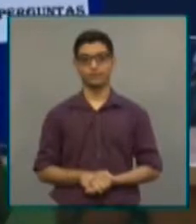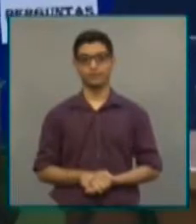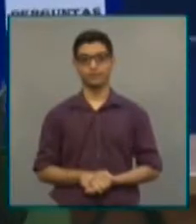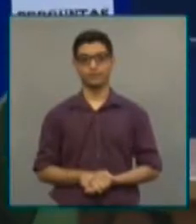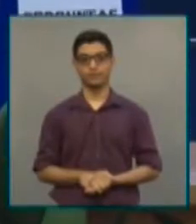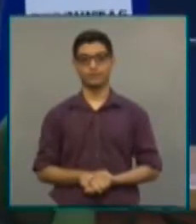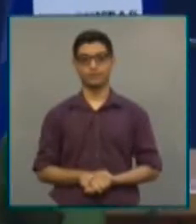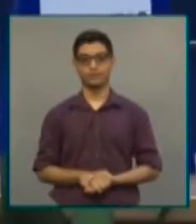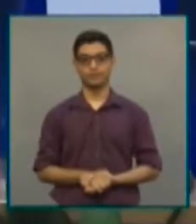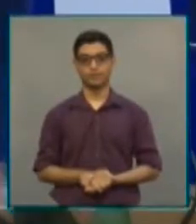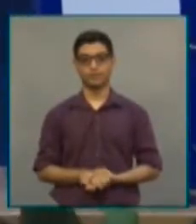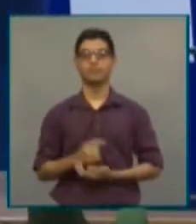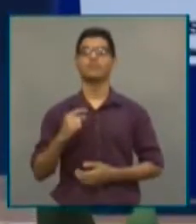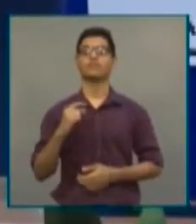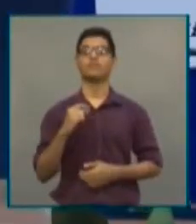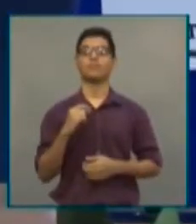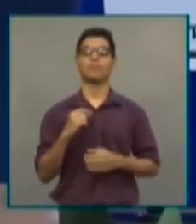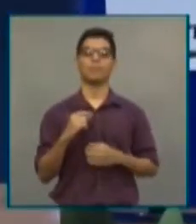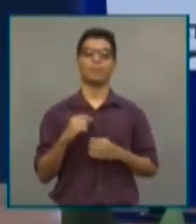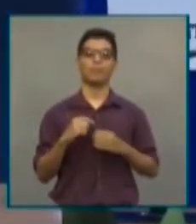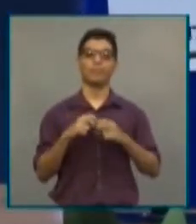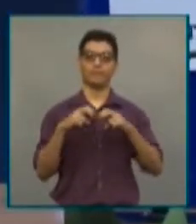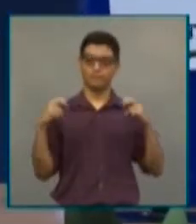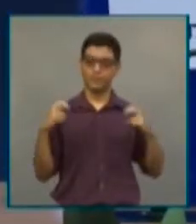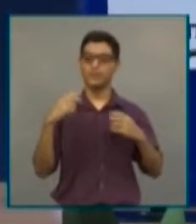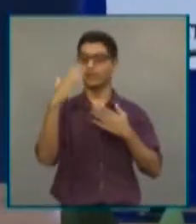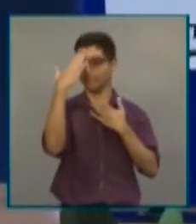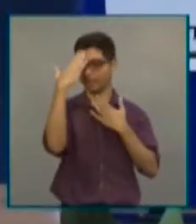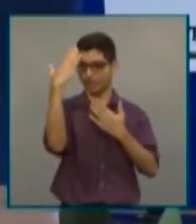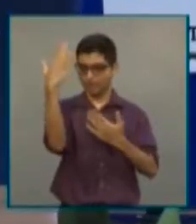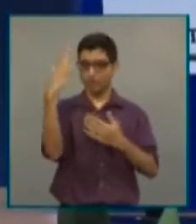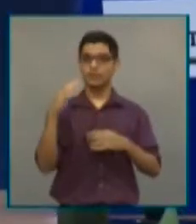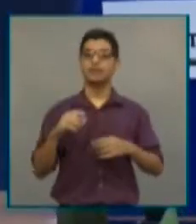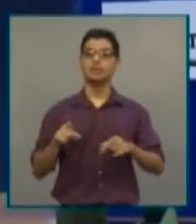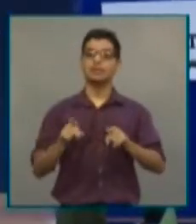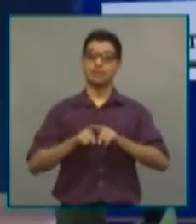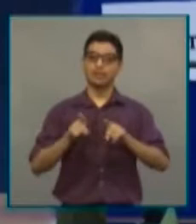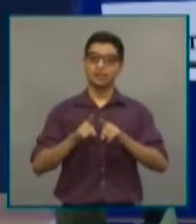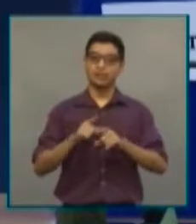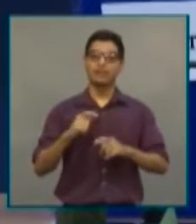Presidência agradece. Volto a insistir.